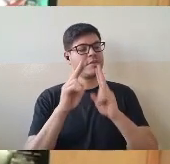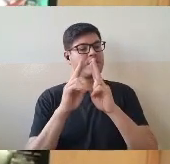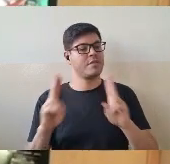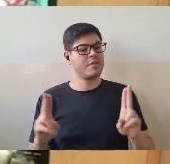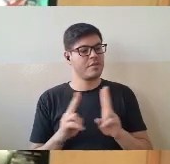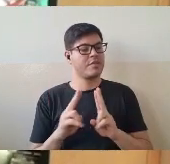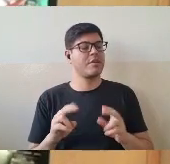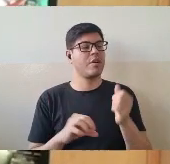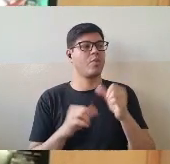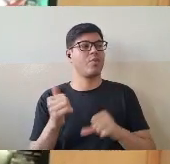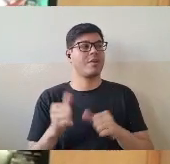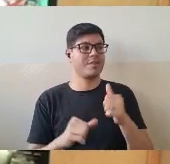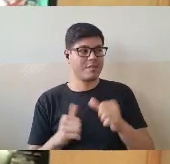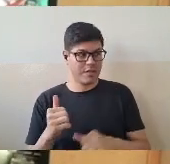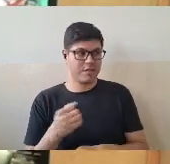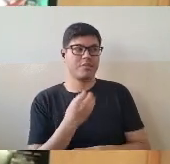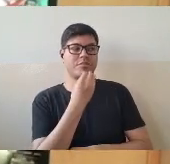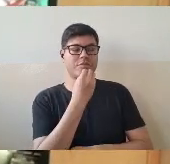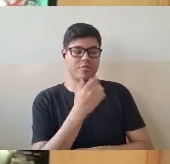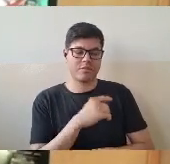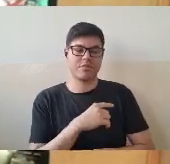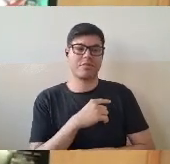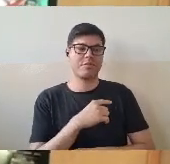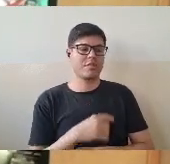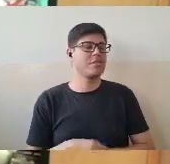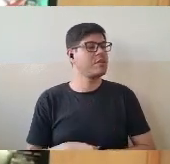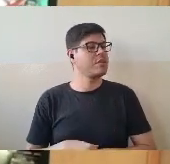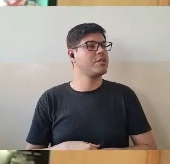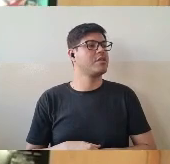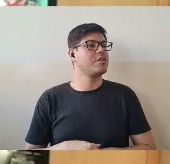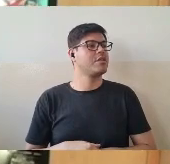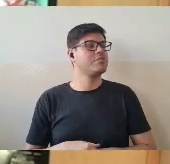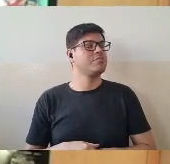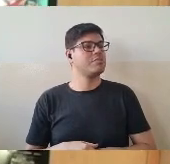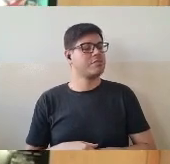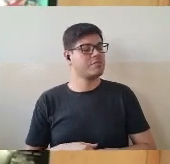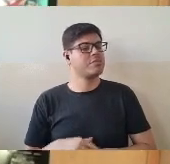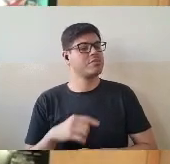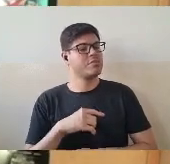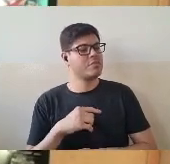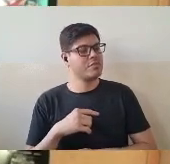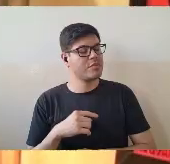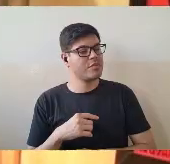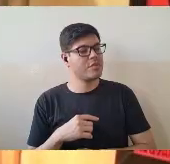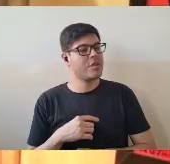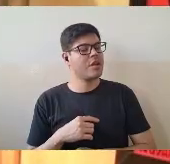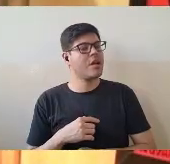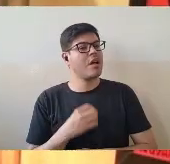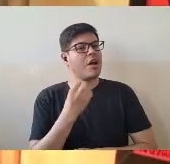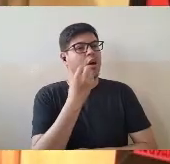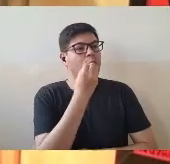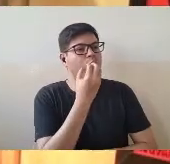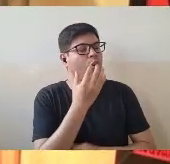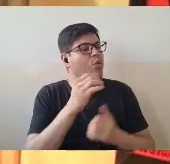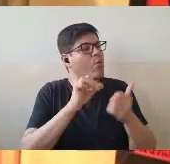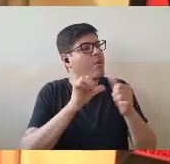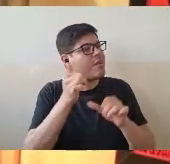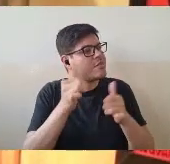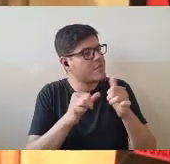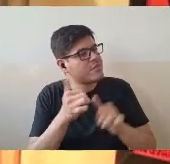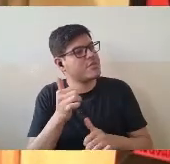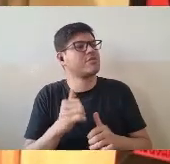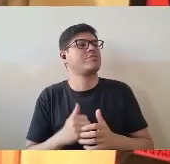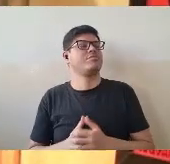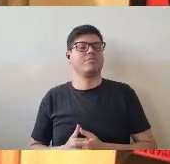realmente um padrão muito bom de qualidade, tá? Muito bem. Entendeu? Agora, além da Unimed, o senhor sempre trabalhou no São Luís também, no